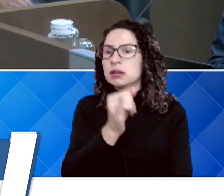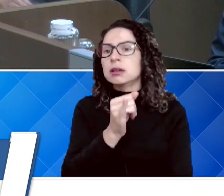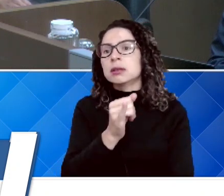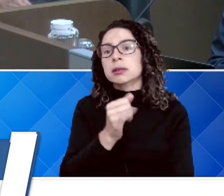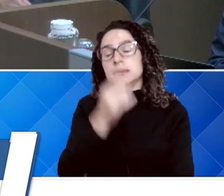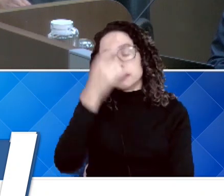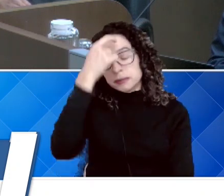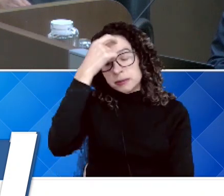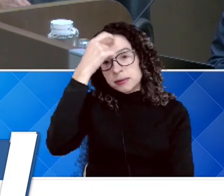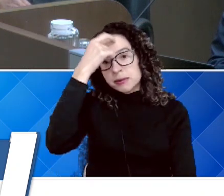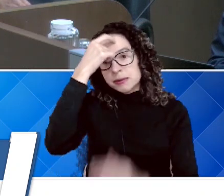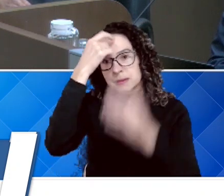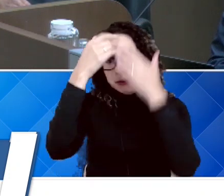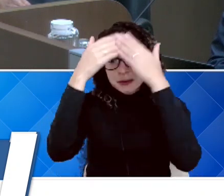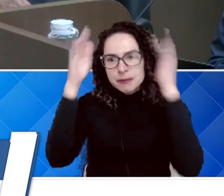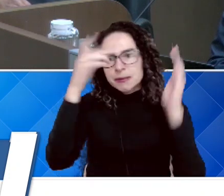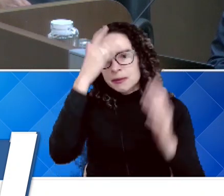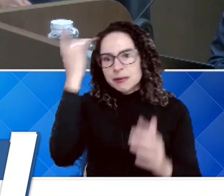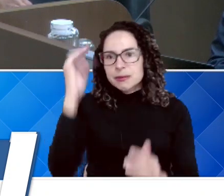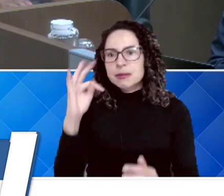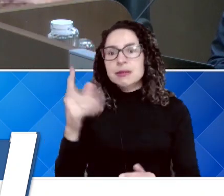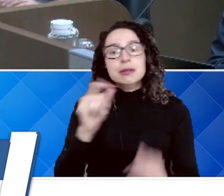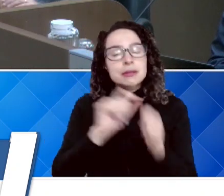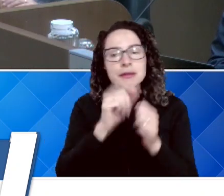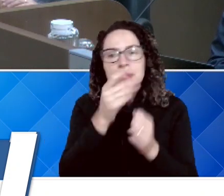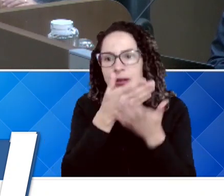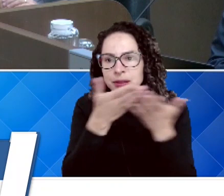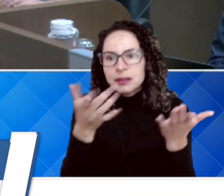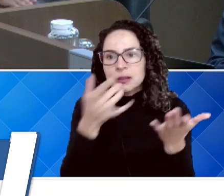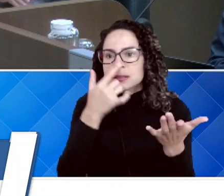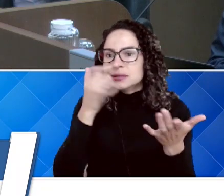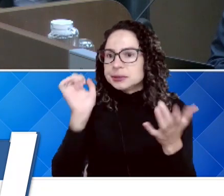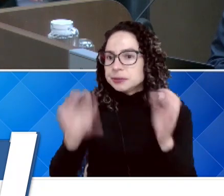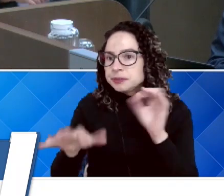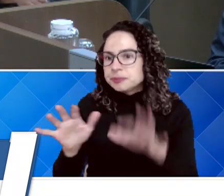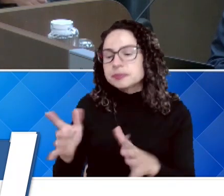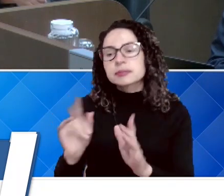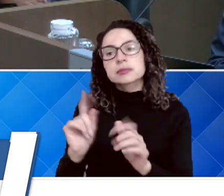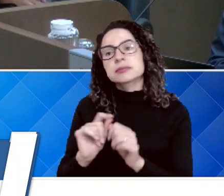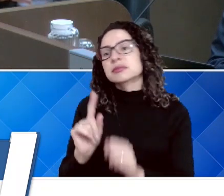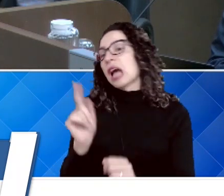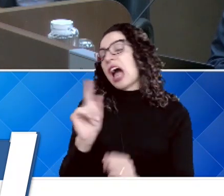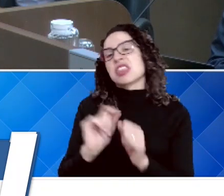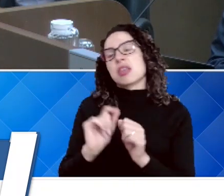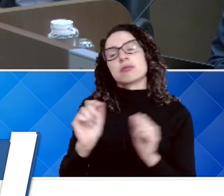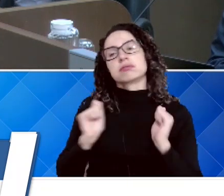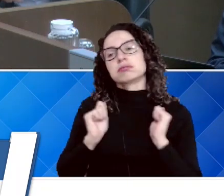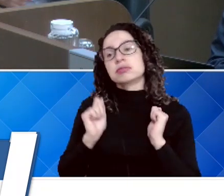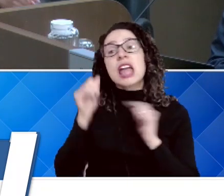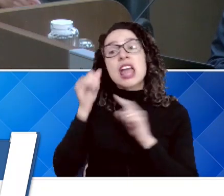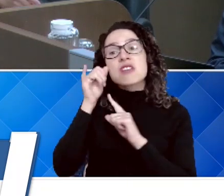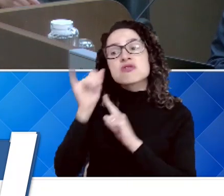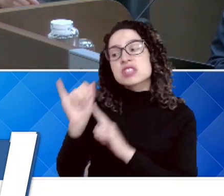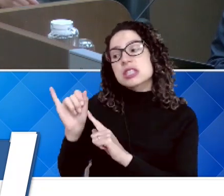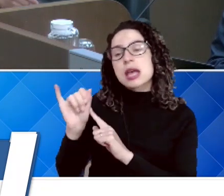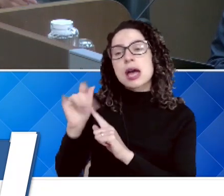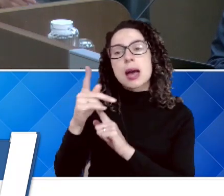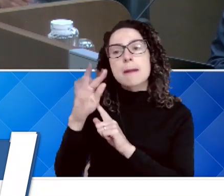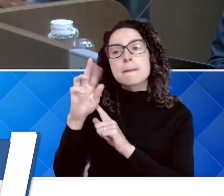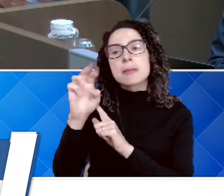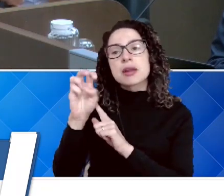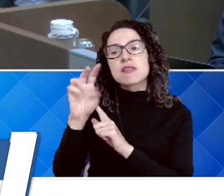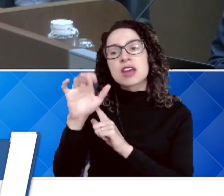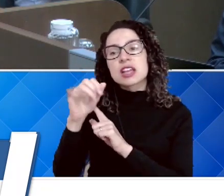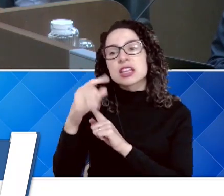conscientizando as pessoas para que não façam esse tipo de coisa aí. Mas não, não faz nem a prevenção e também não faz a hora que